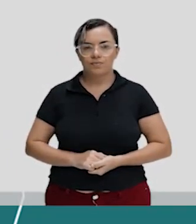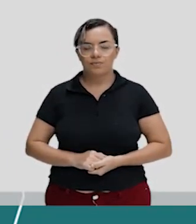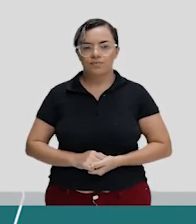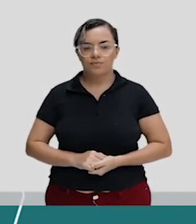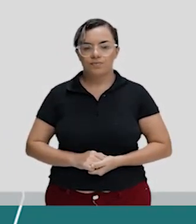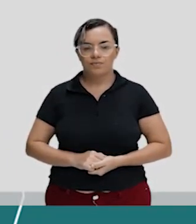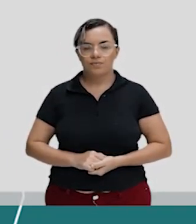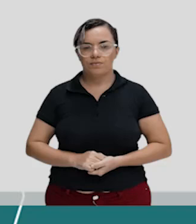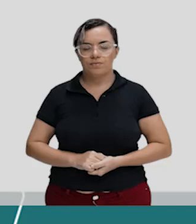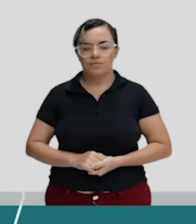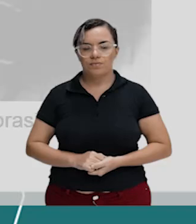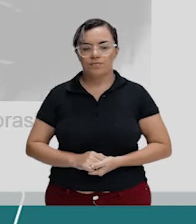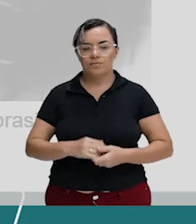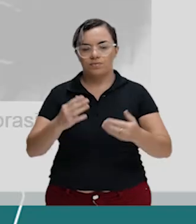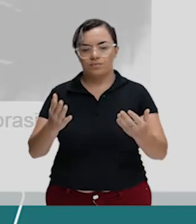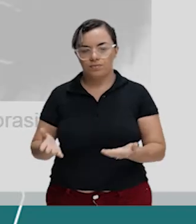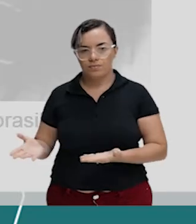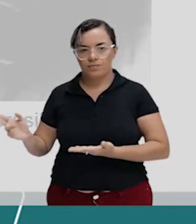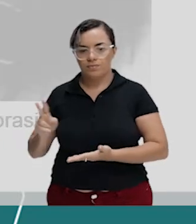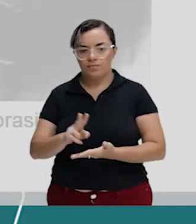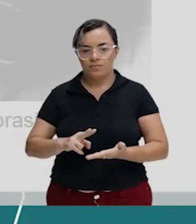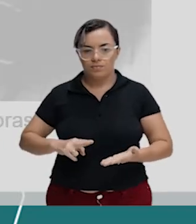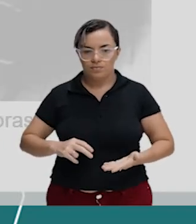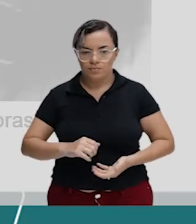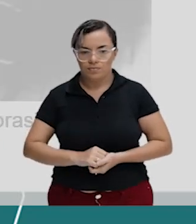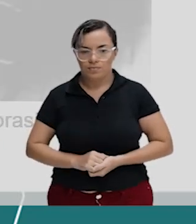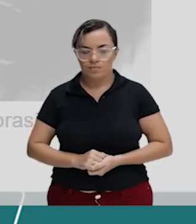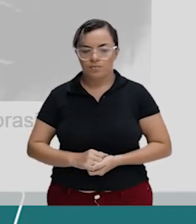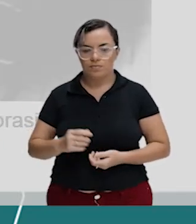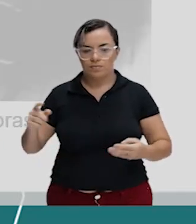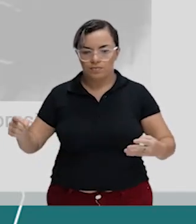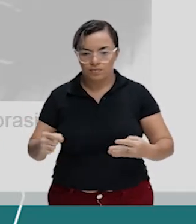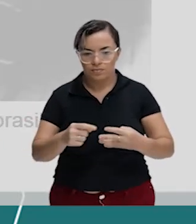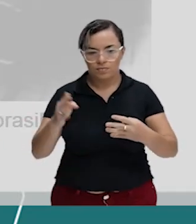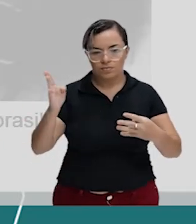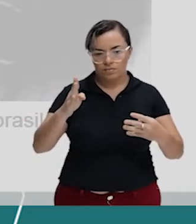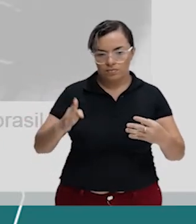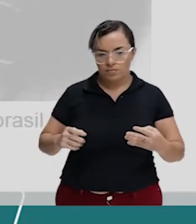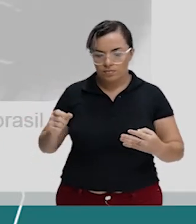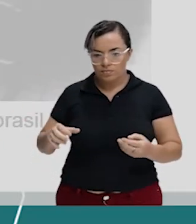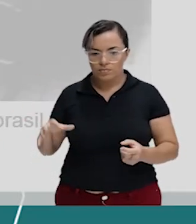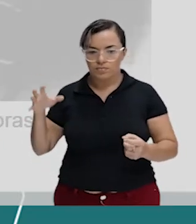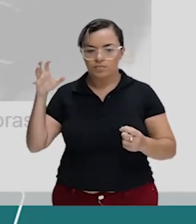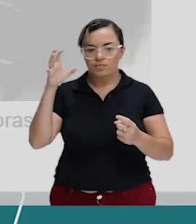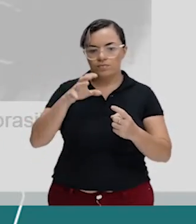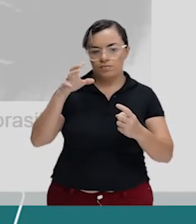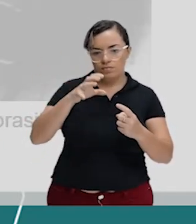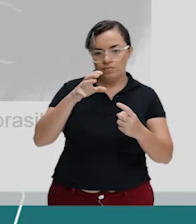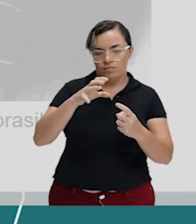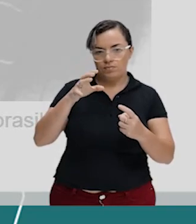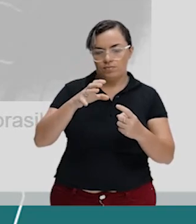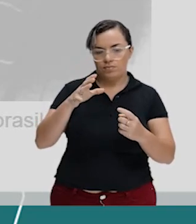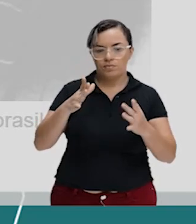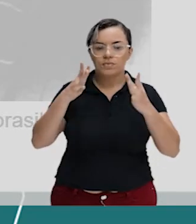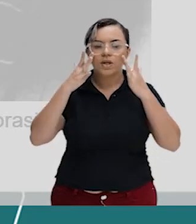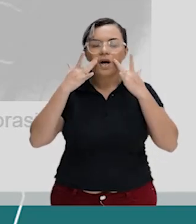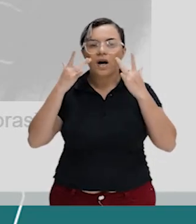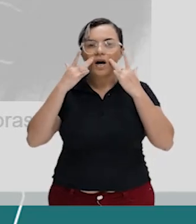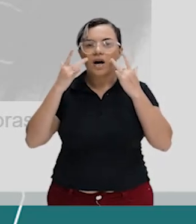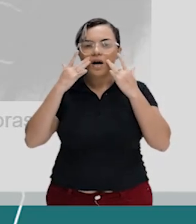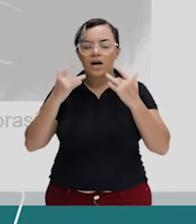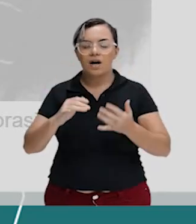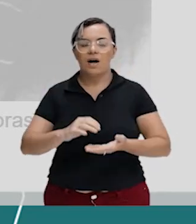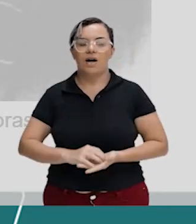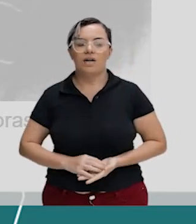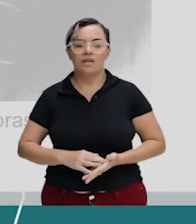o Cruz de Souza, né? O simbolismo no Brasil surgiu com influência para o teatro e as artes. Marcos Dominici, sim,